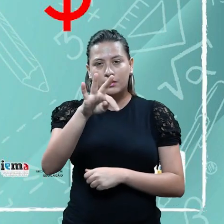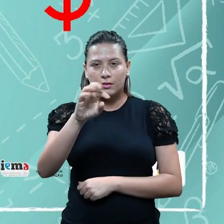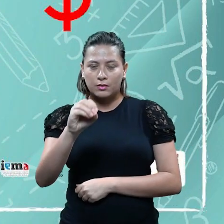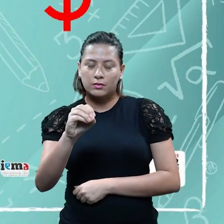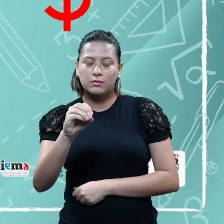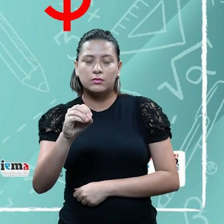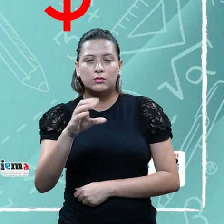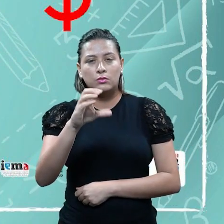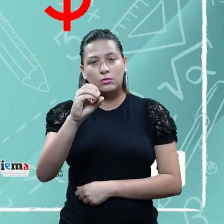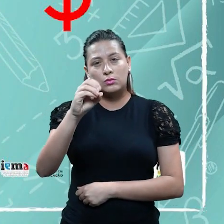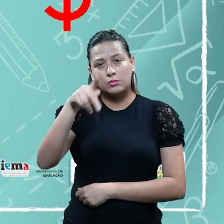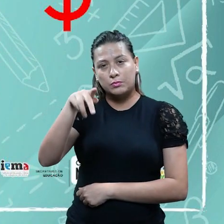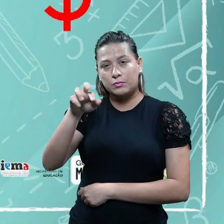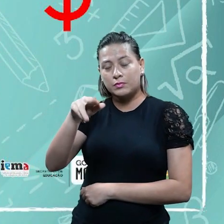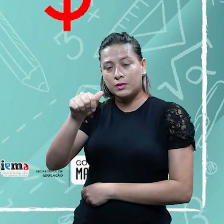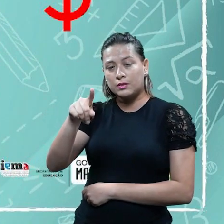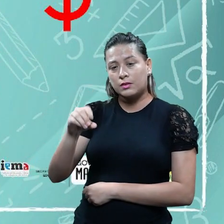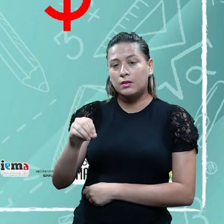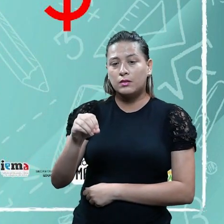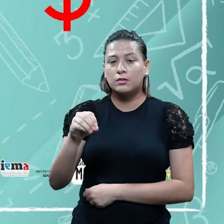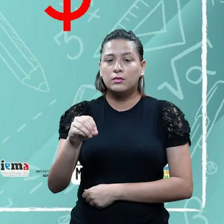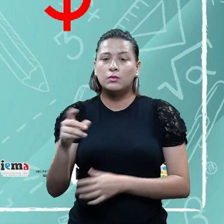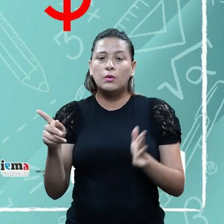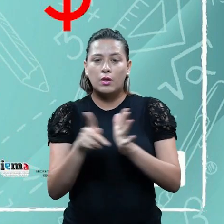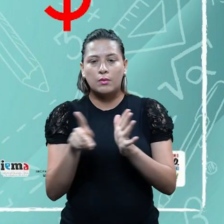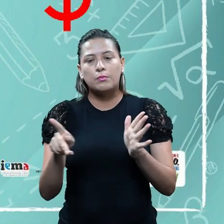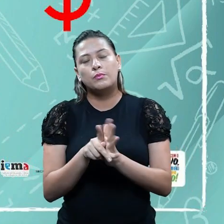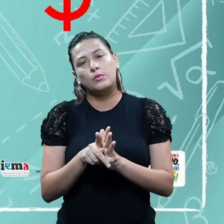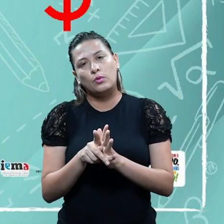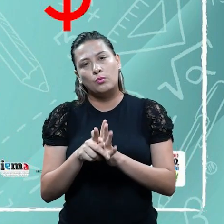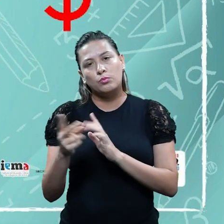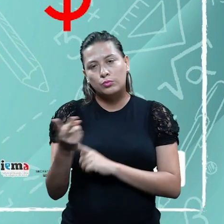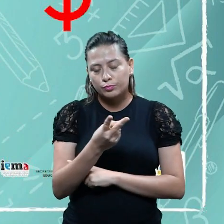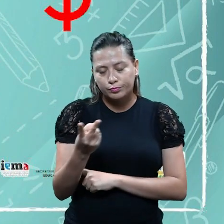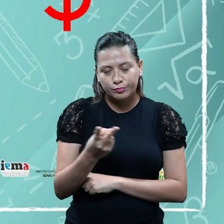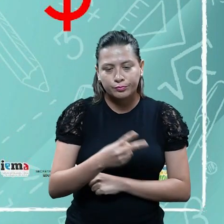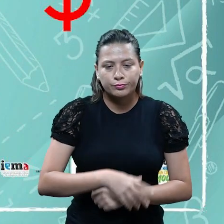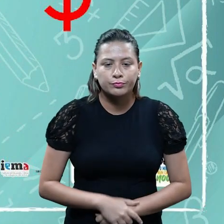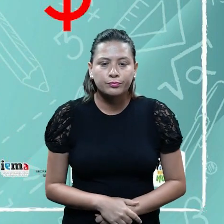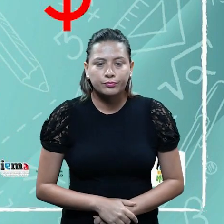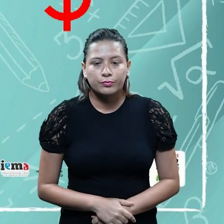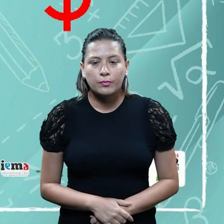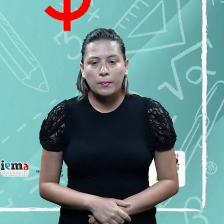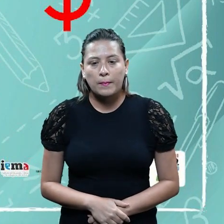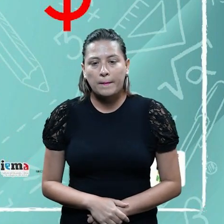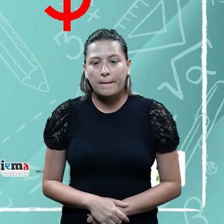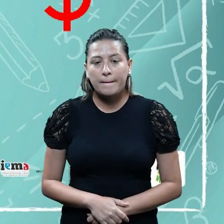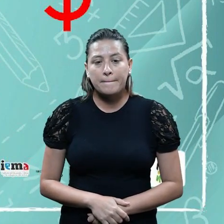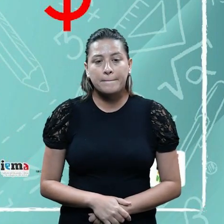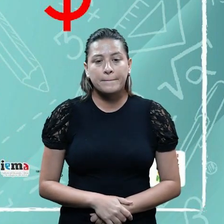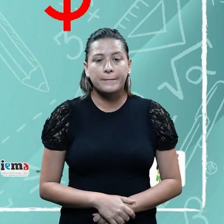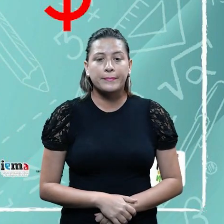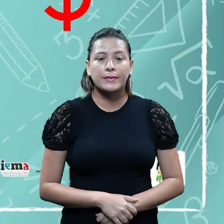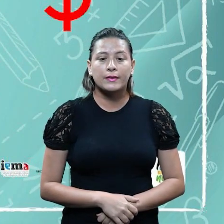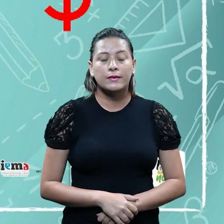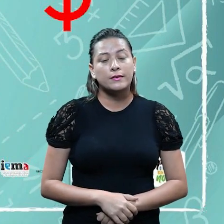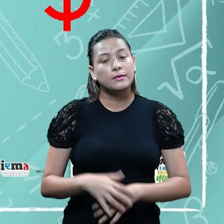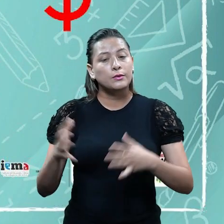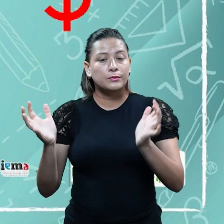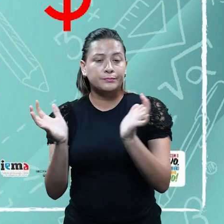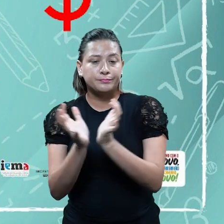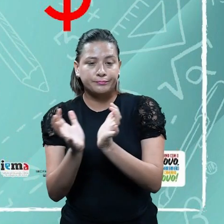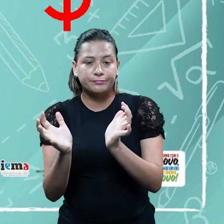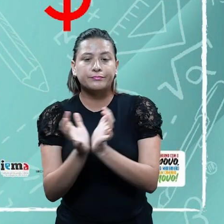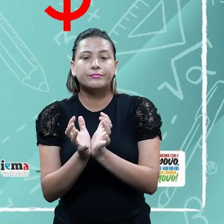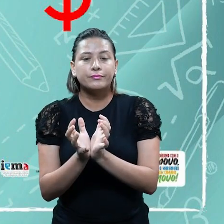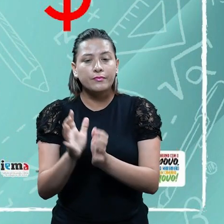e dispêndio. O que é de ato não cooperado? Receita e despesa. Quando a cooperativa realizar atividades que extrapolam